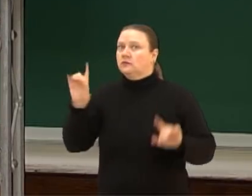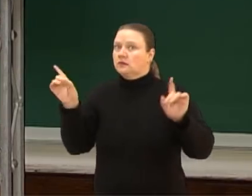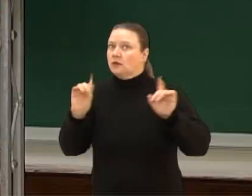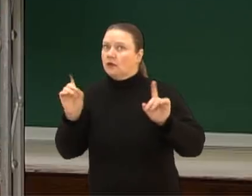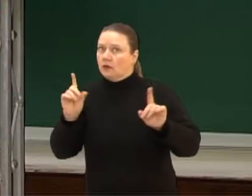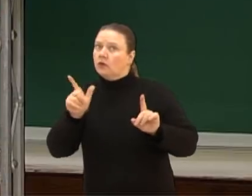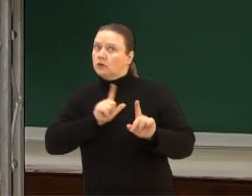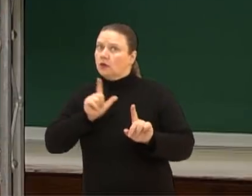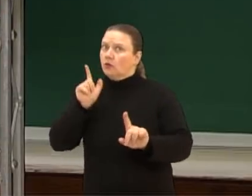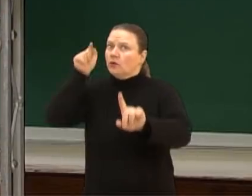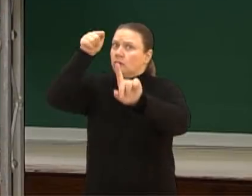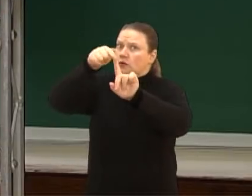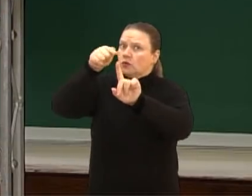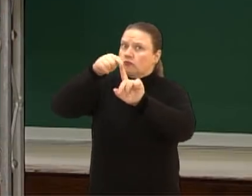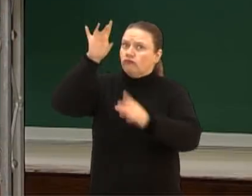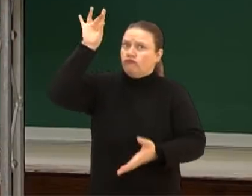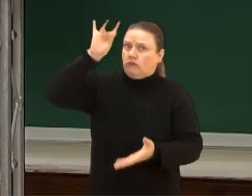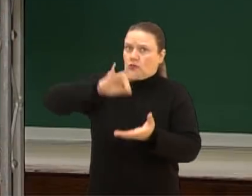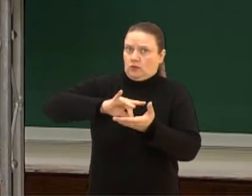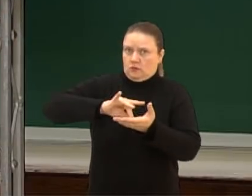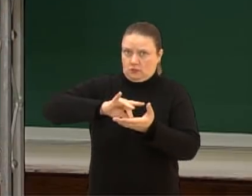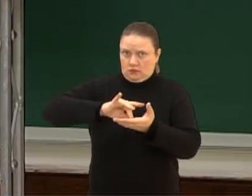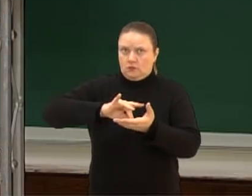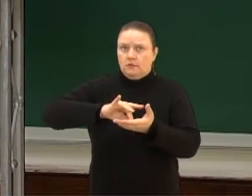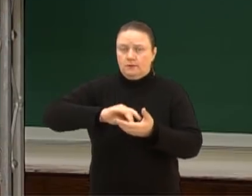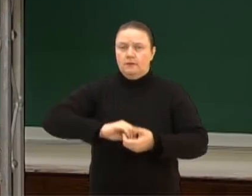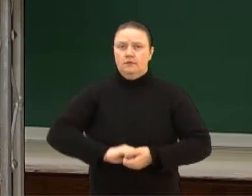um objetivo, tá bom?